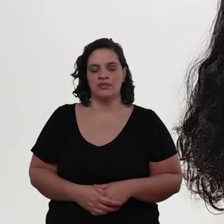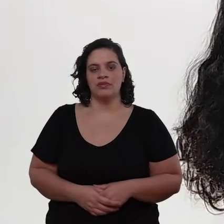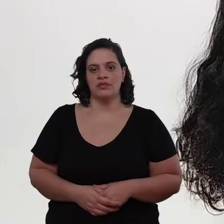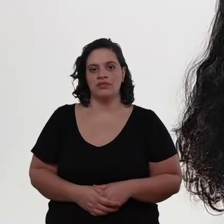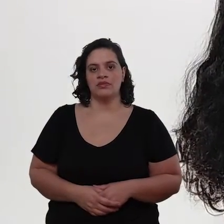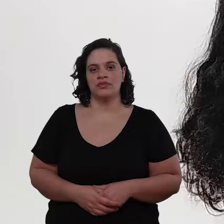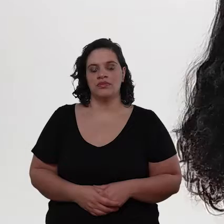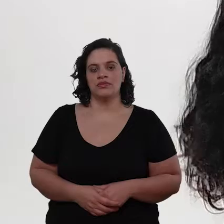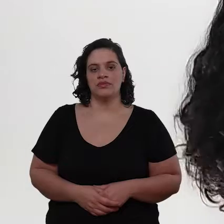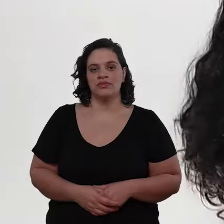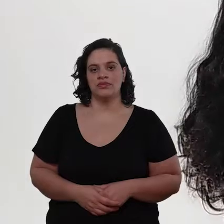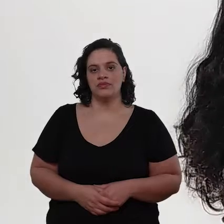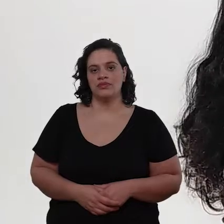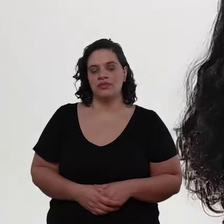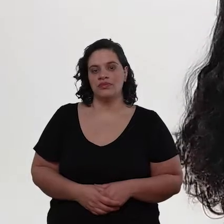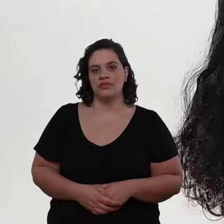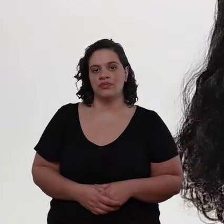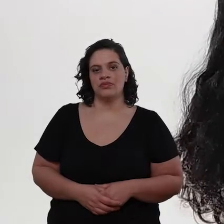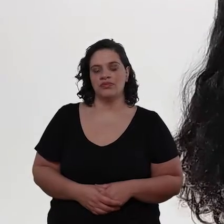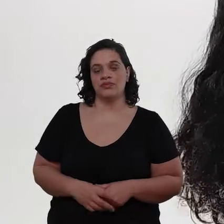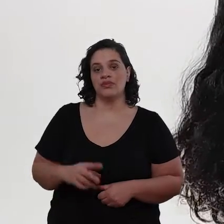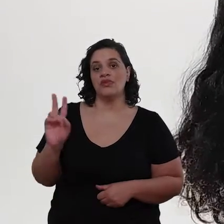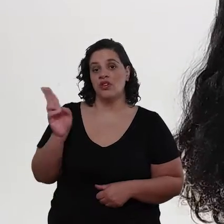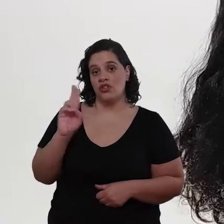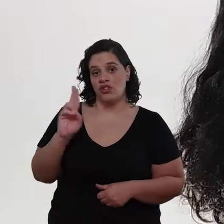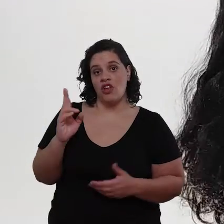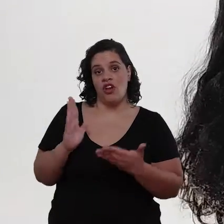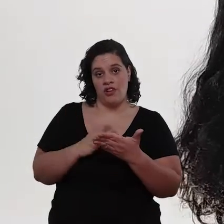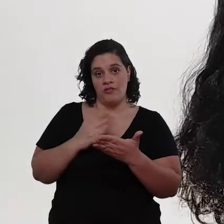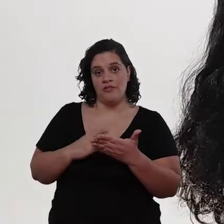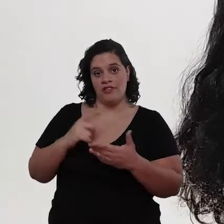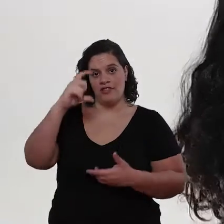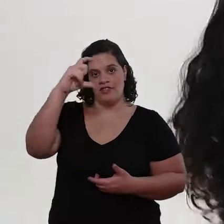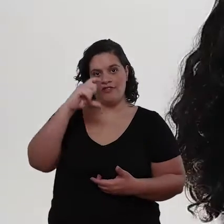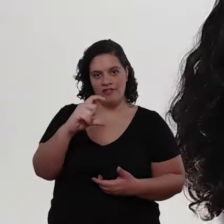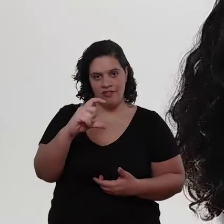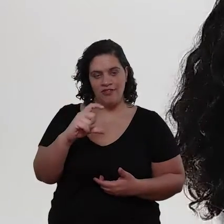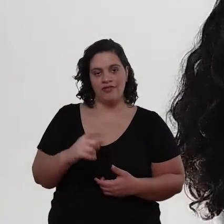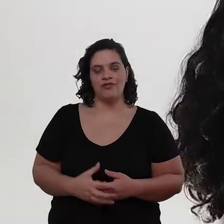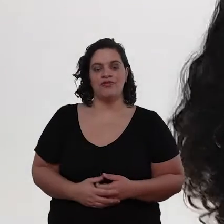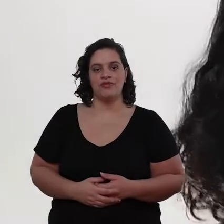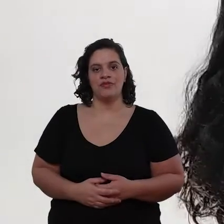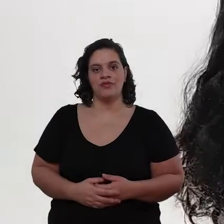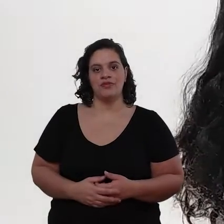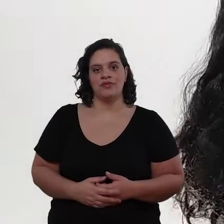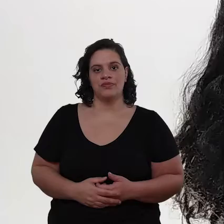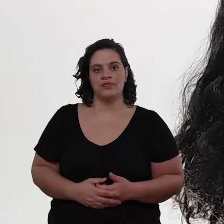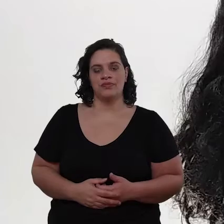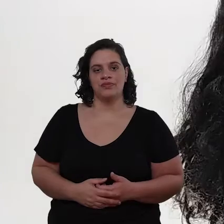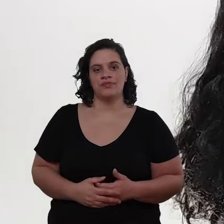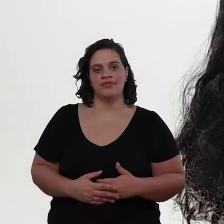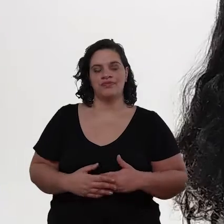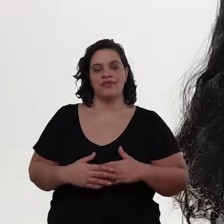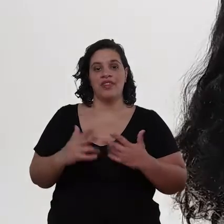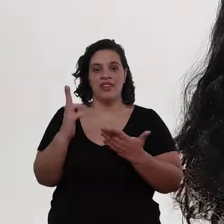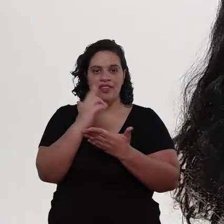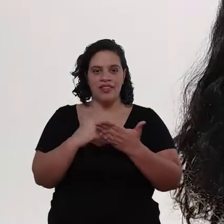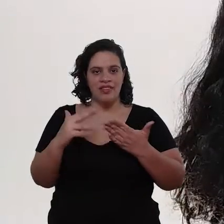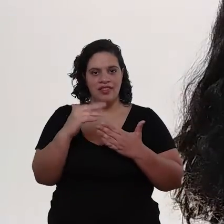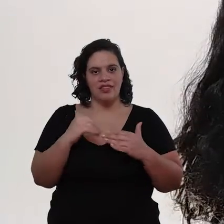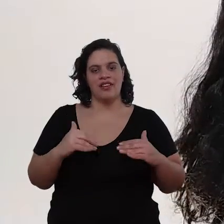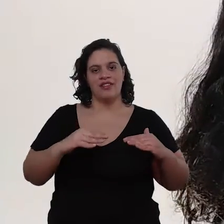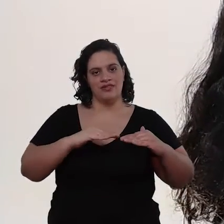do nome do escritor do livro, abaixo também centralizado o título do livro e abaixo